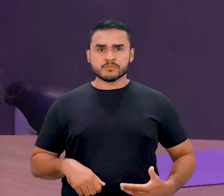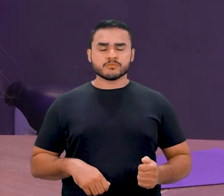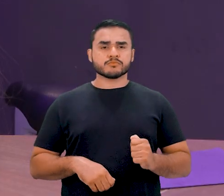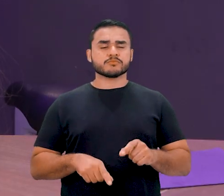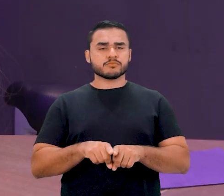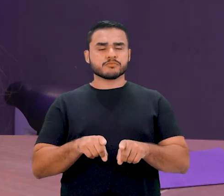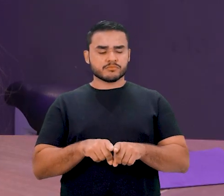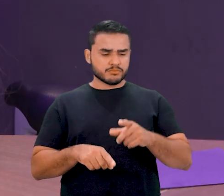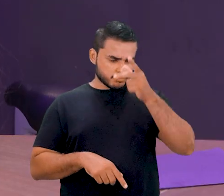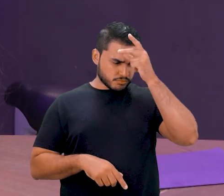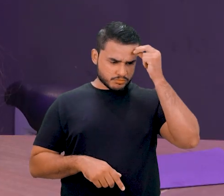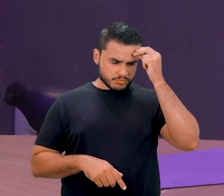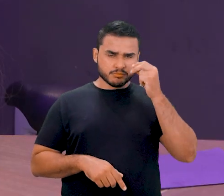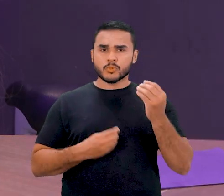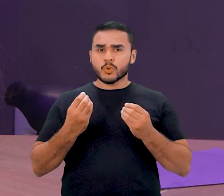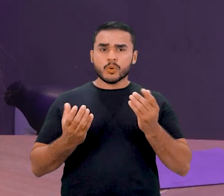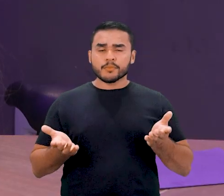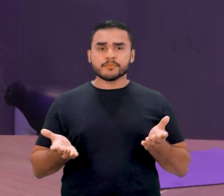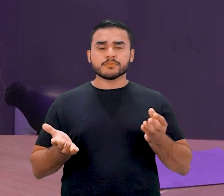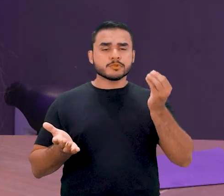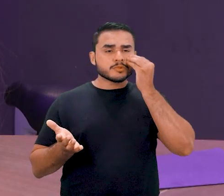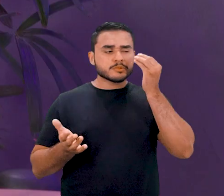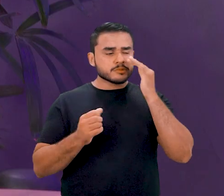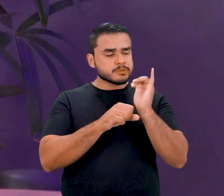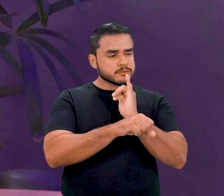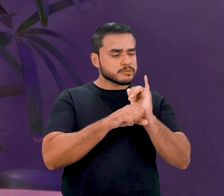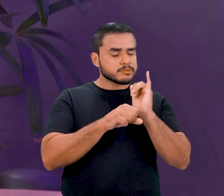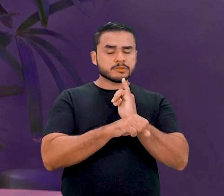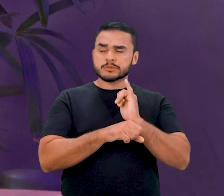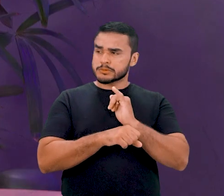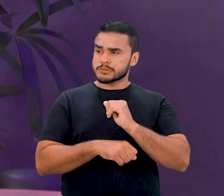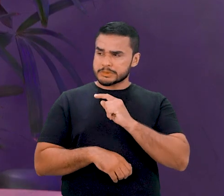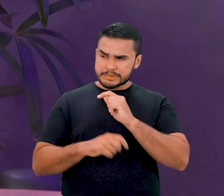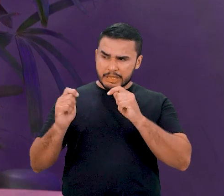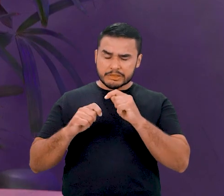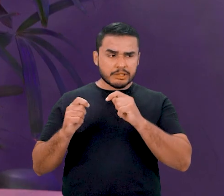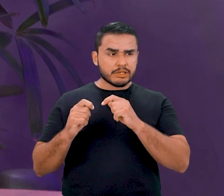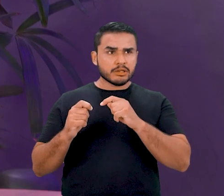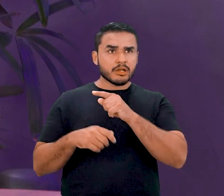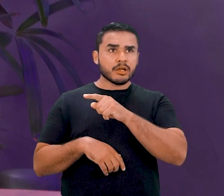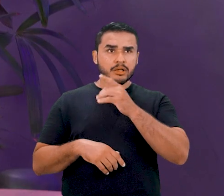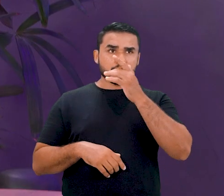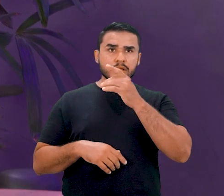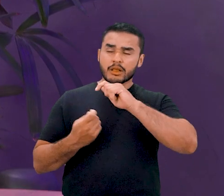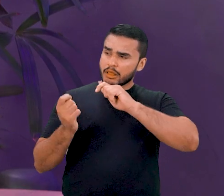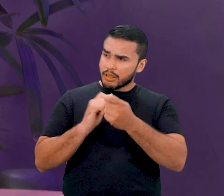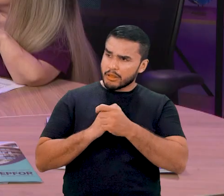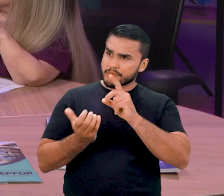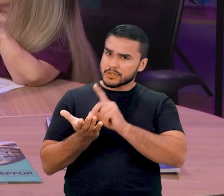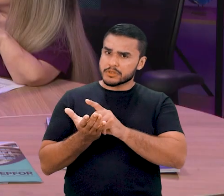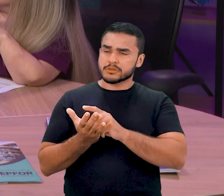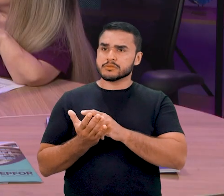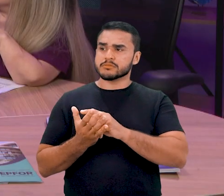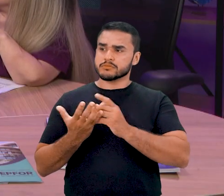município, com os órgãos, eles estão entendendo mais a nossa causa? Tu acha, com os trabalhos de vocês hoje em dia?